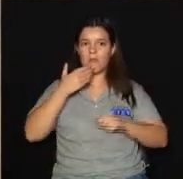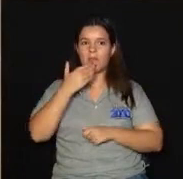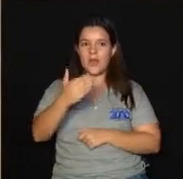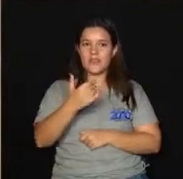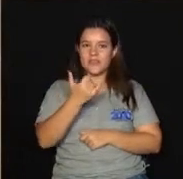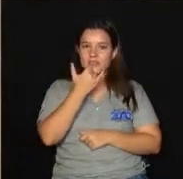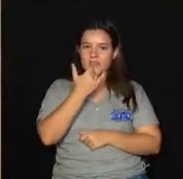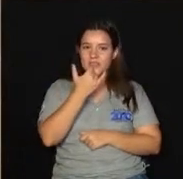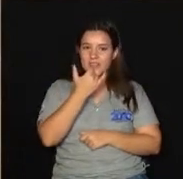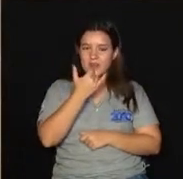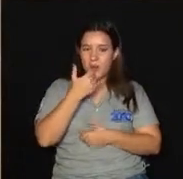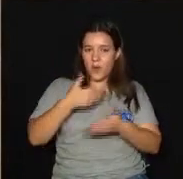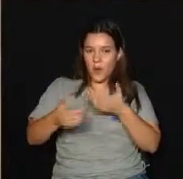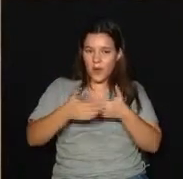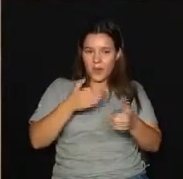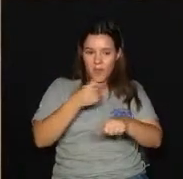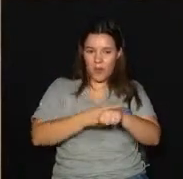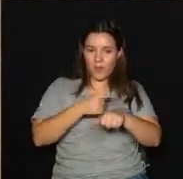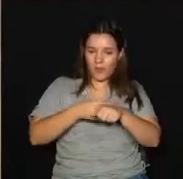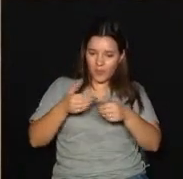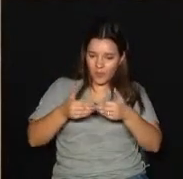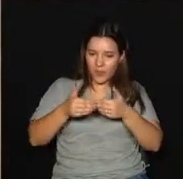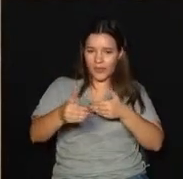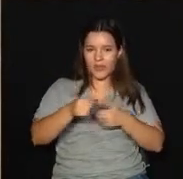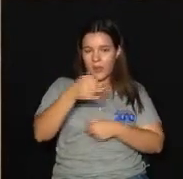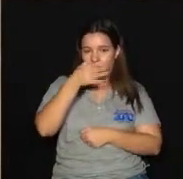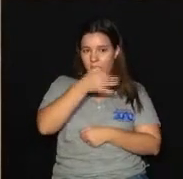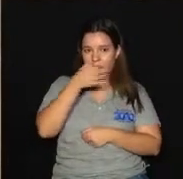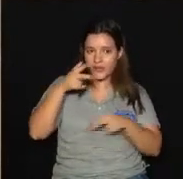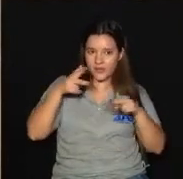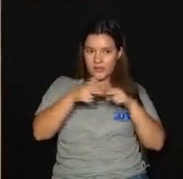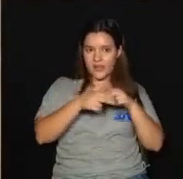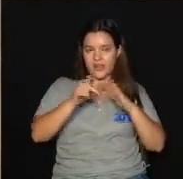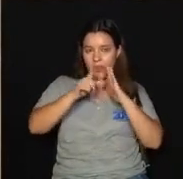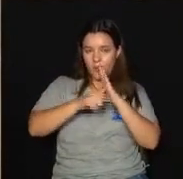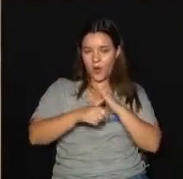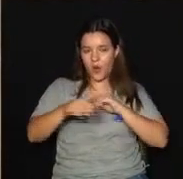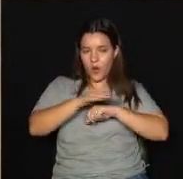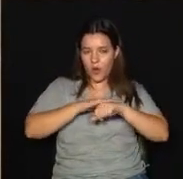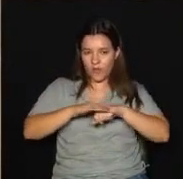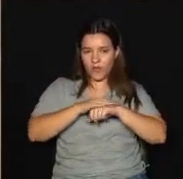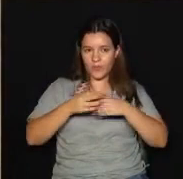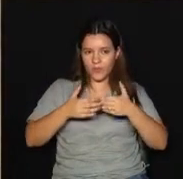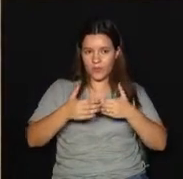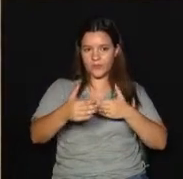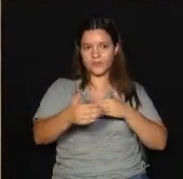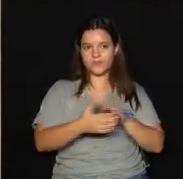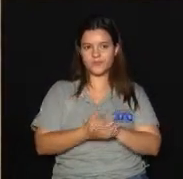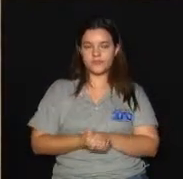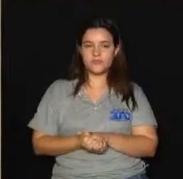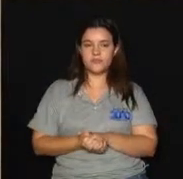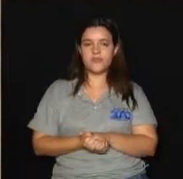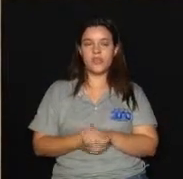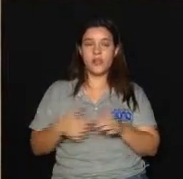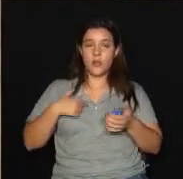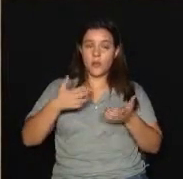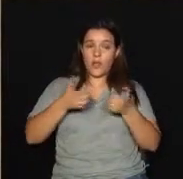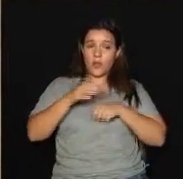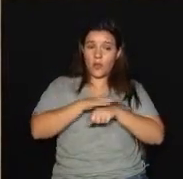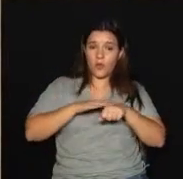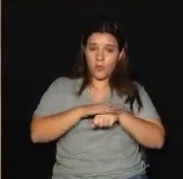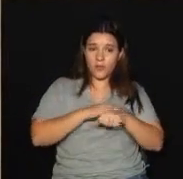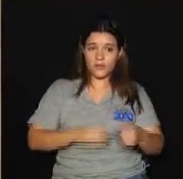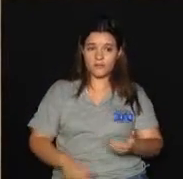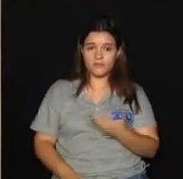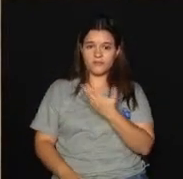desculpas, a qualquer momento eu vou ter que te interromper, mas a gente segue a nossa conversa aqui. Eu quero continuar conversando com você,